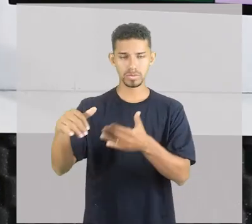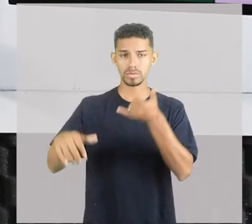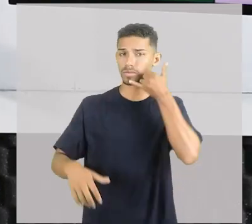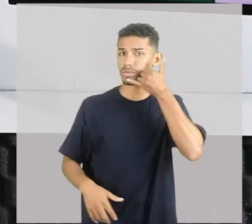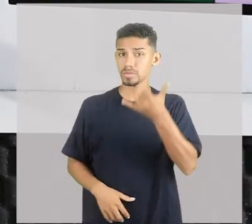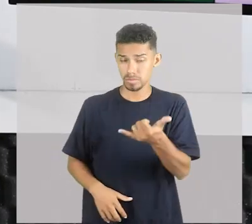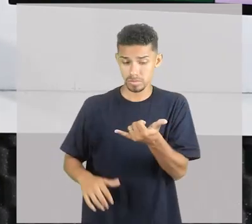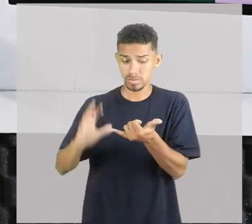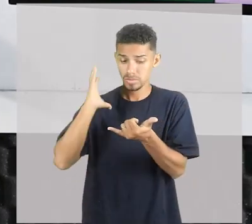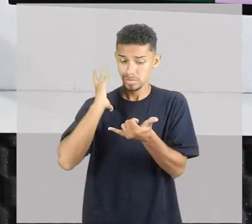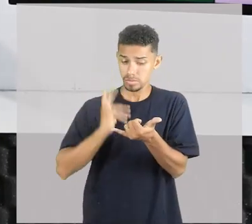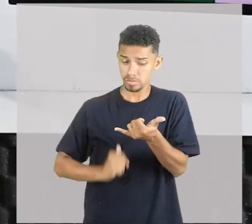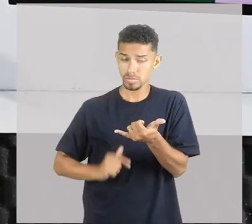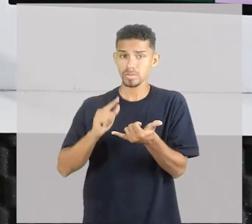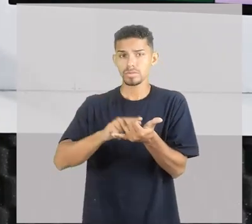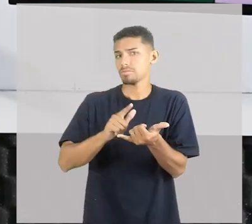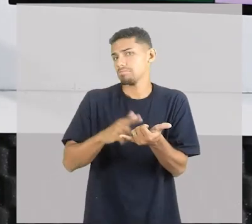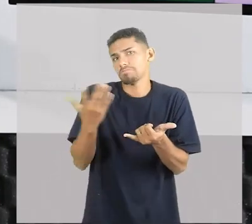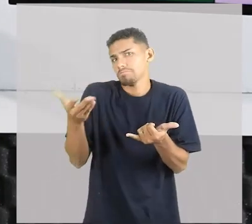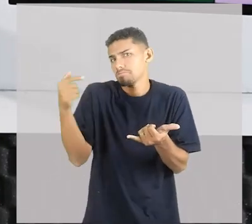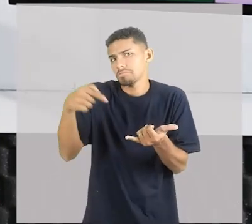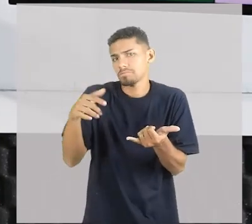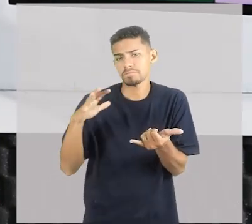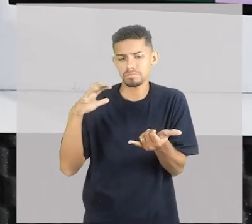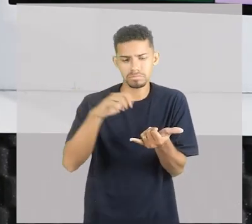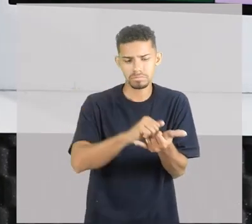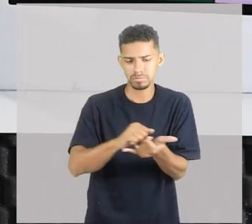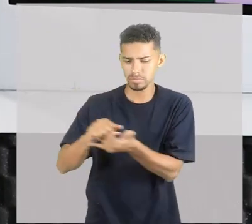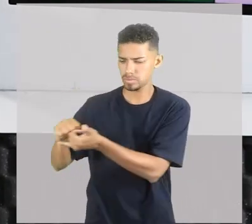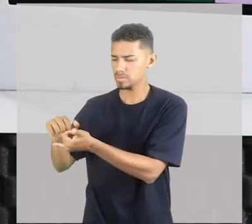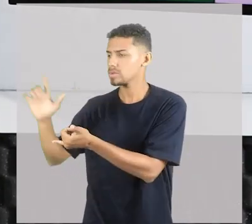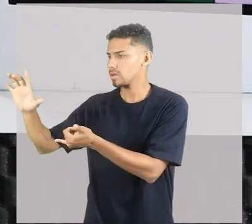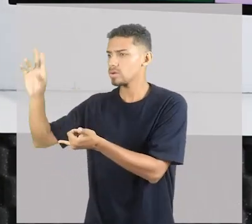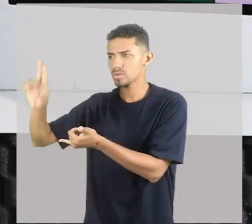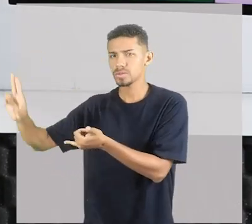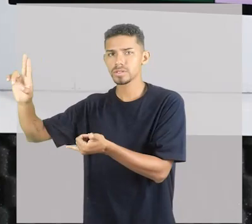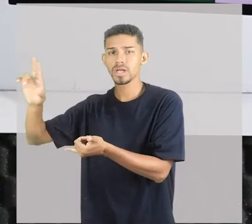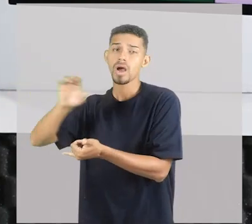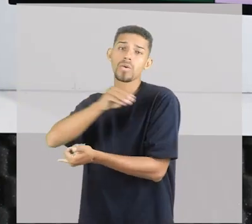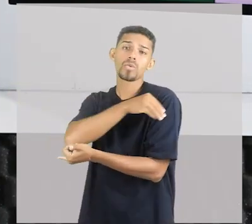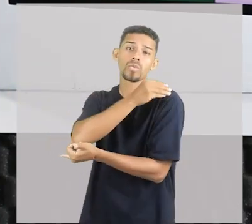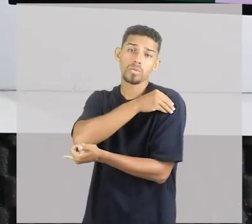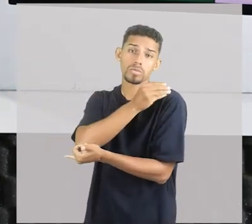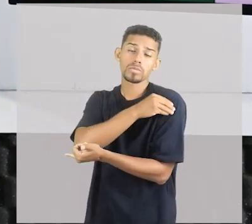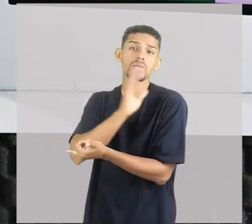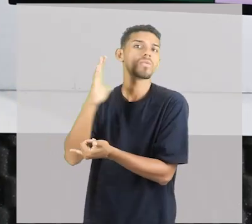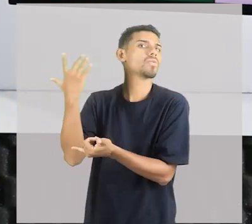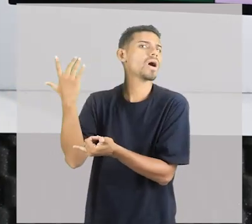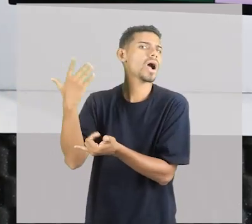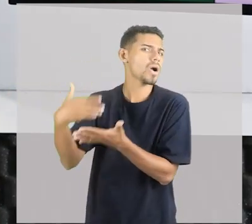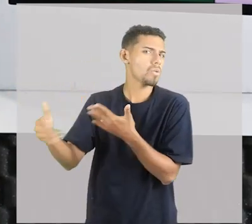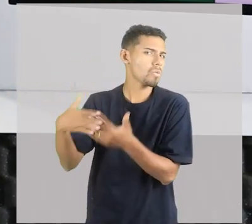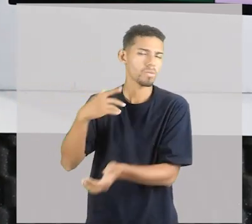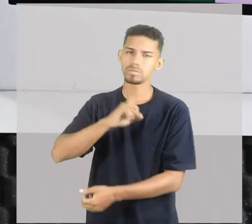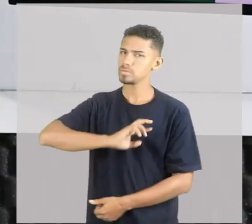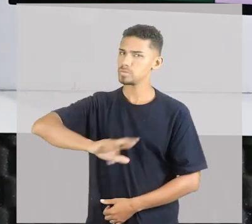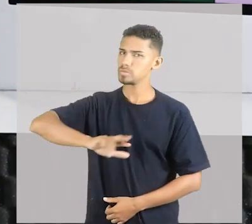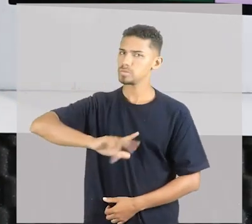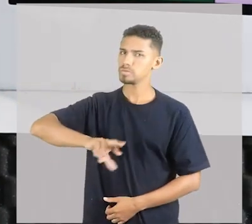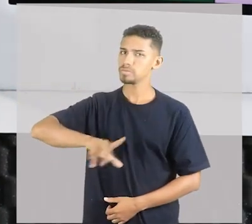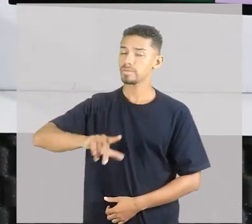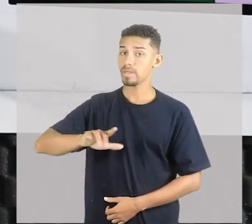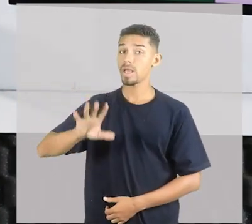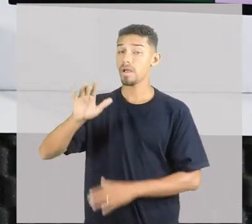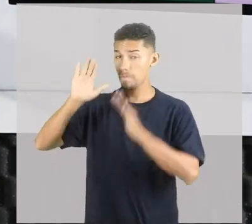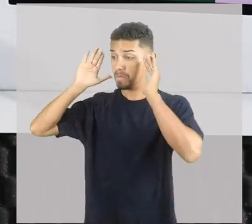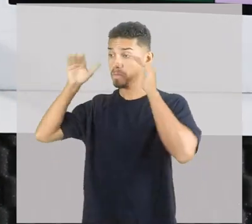limpeza, ele vai simplesmente pegar e usar um álcool para fazer a limpeza desse teu aparelho. Mas não é qualquer álcool. É